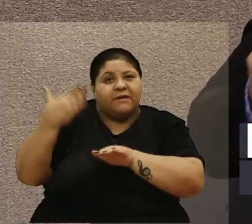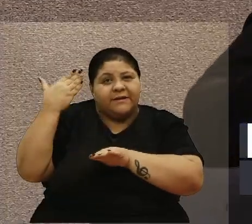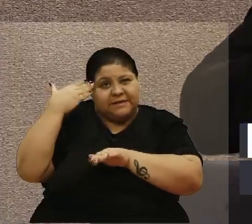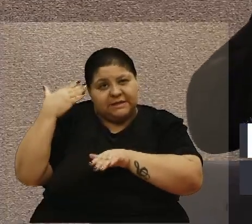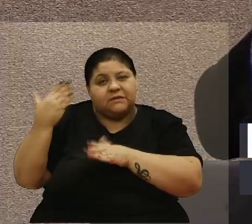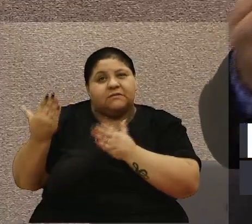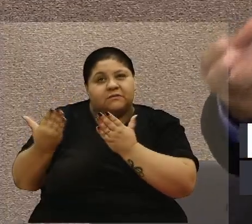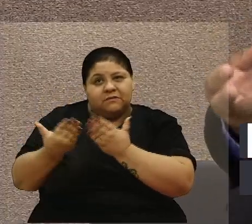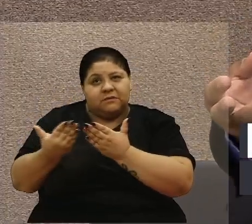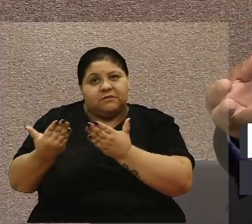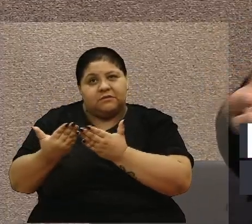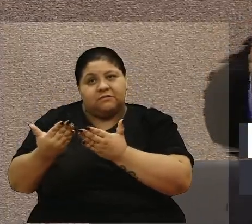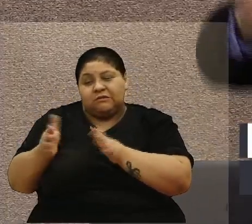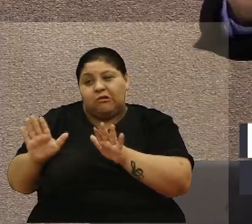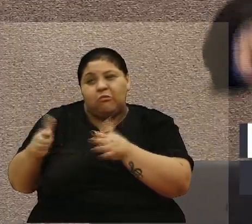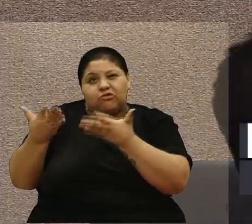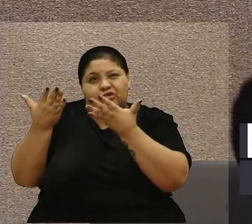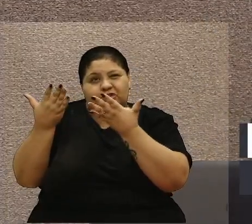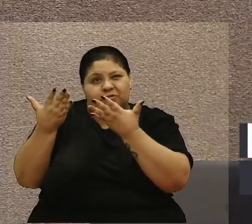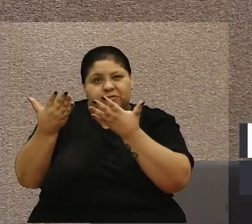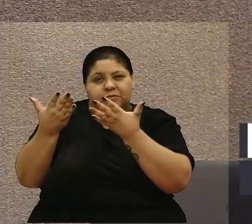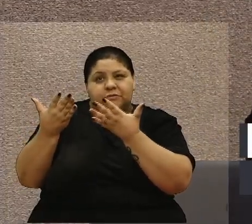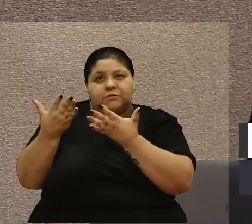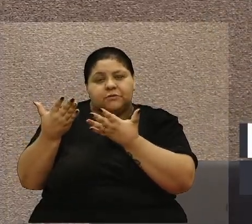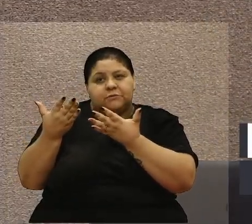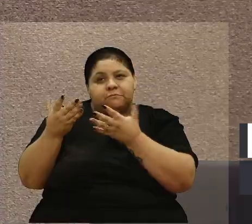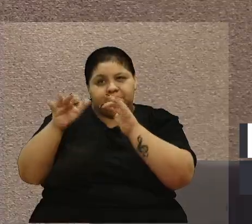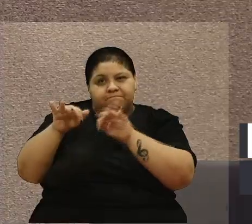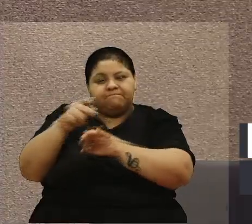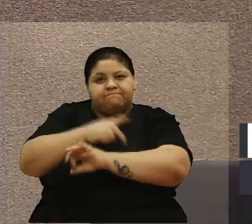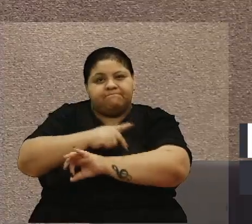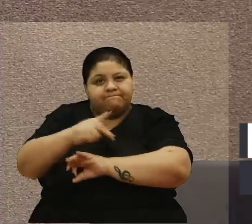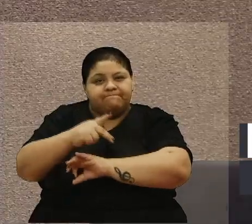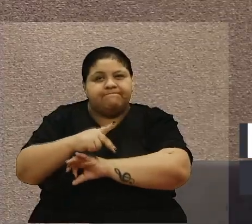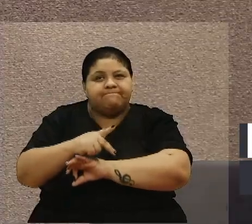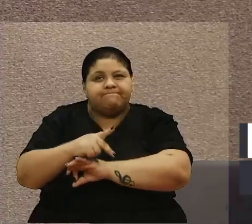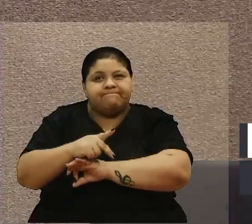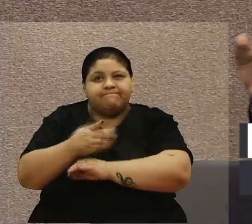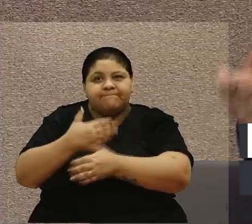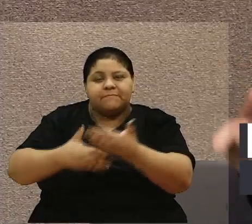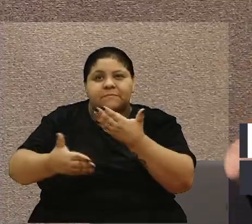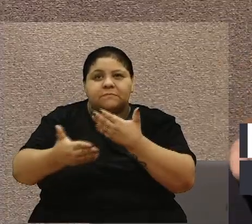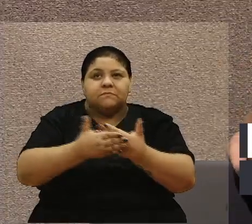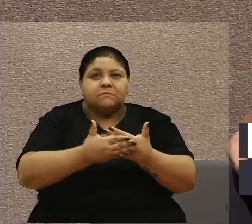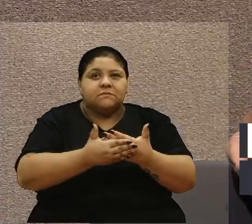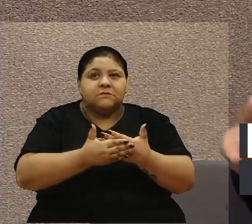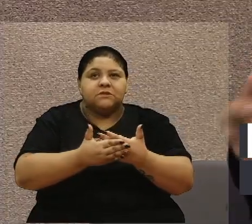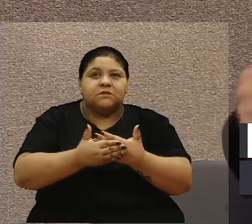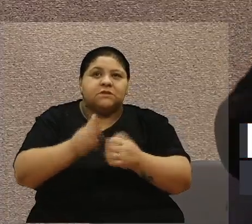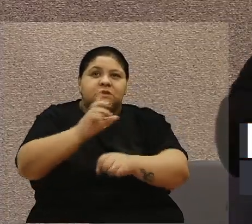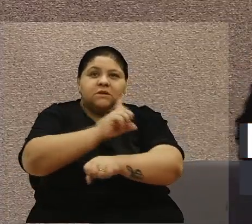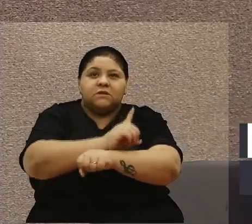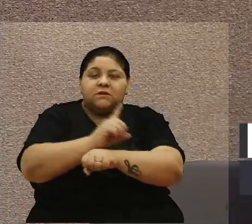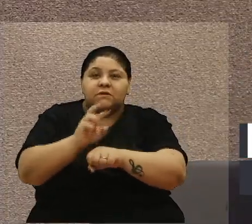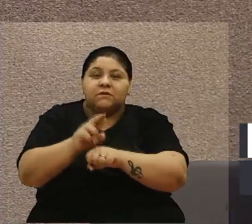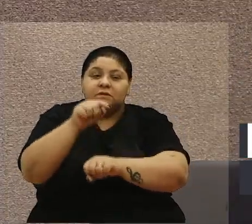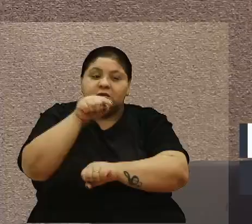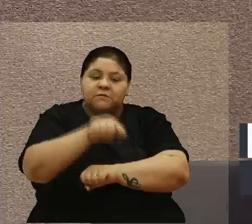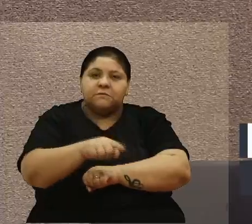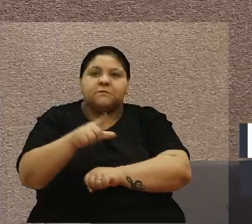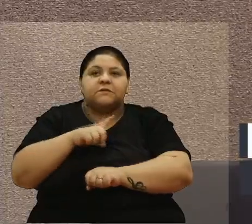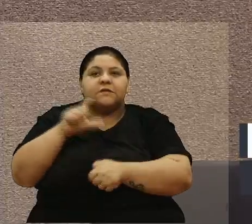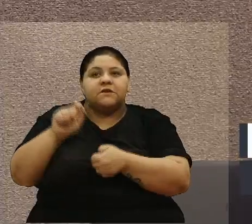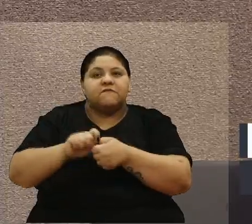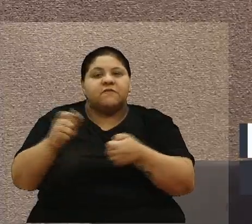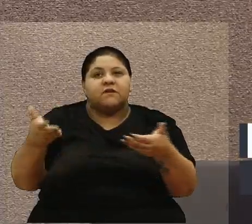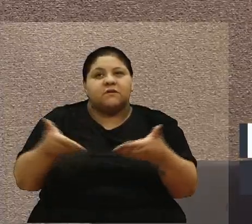estudar não motiva todo mundo. Para concluir, presidente. Nem todo mundo vai ser doutor. E isso é uma coisa que a gente tem feito